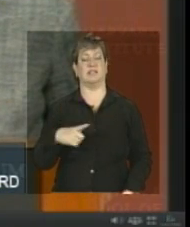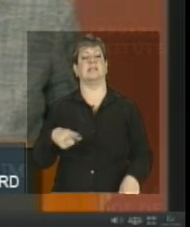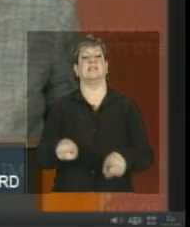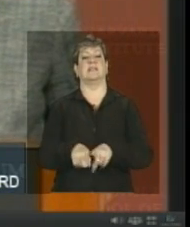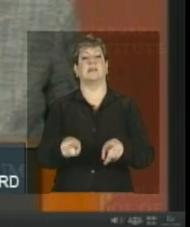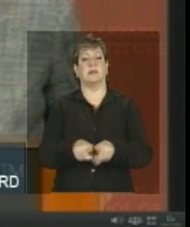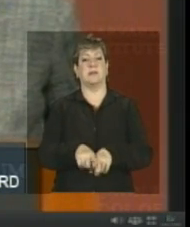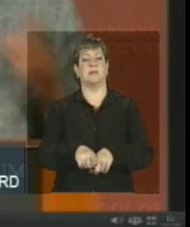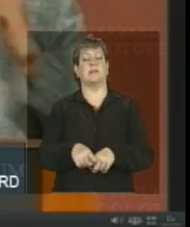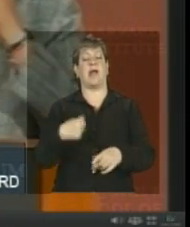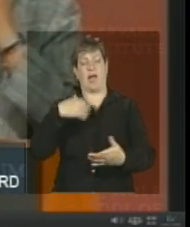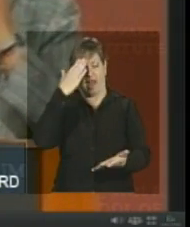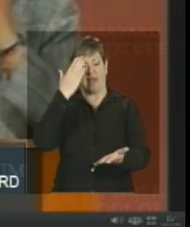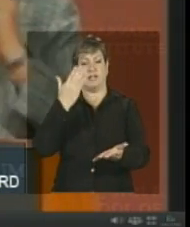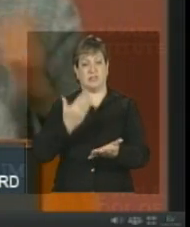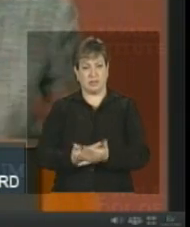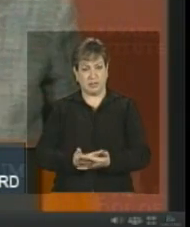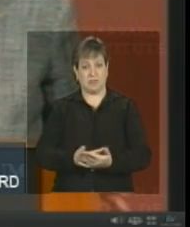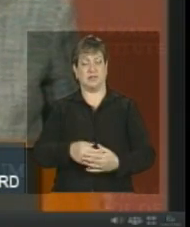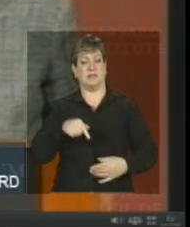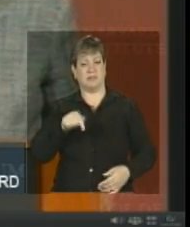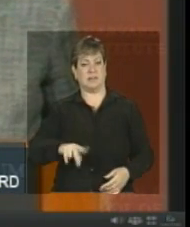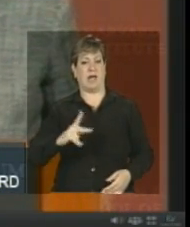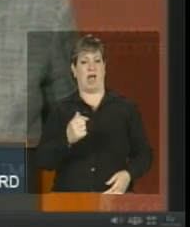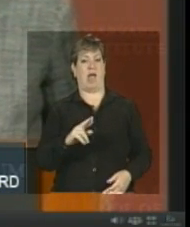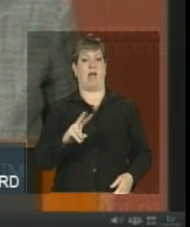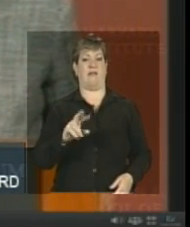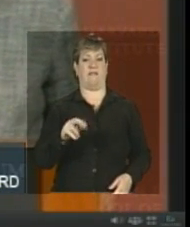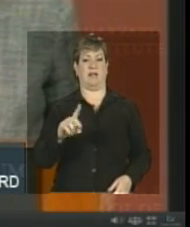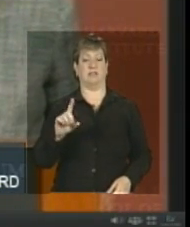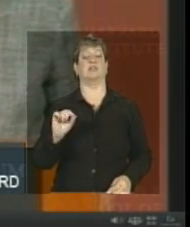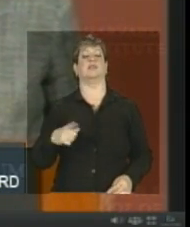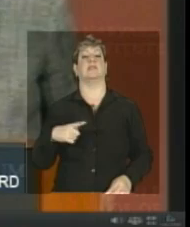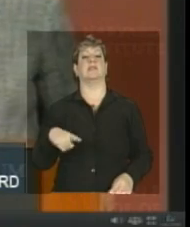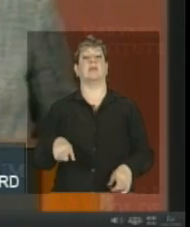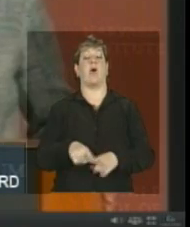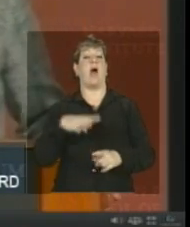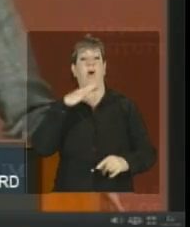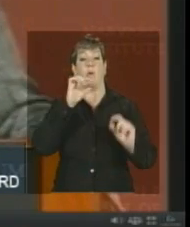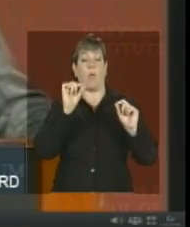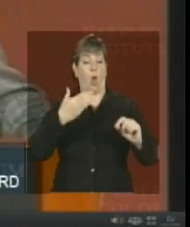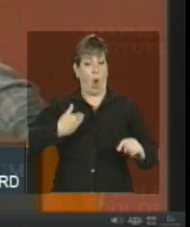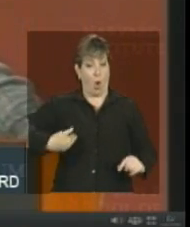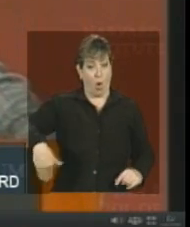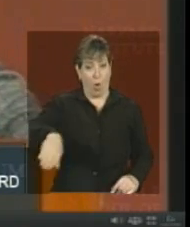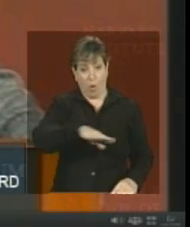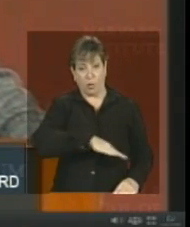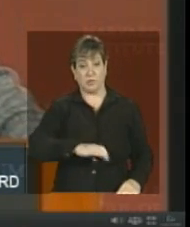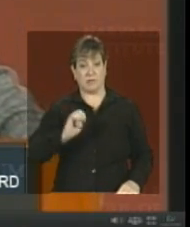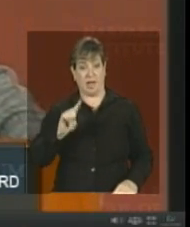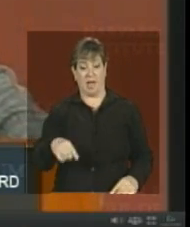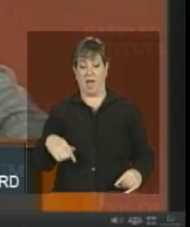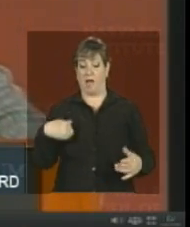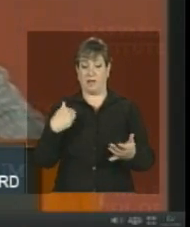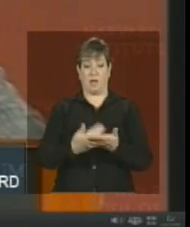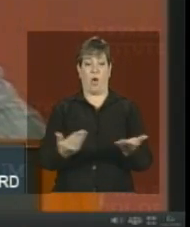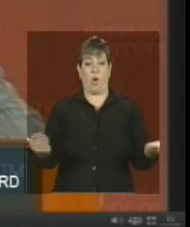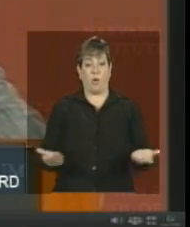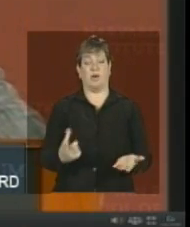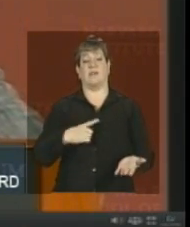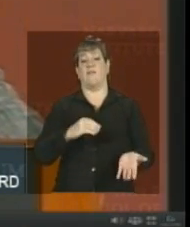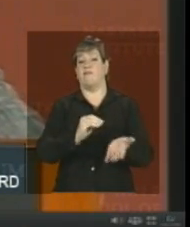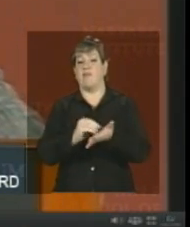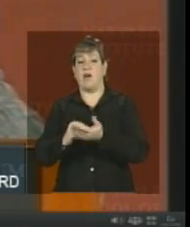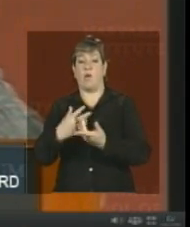Acredito também que Harvard, considerando que nós somos hoje, com todas ainda essas deficiências, a